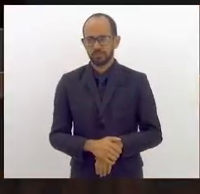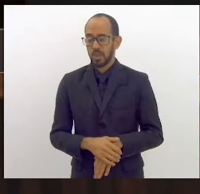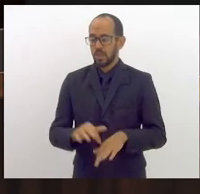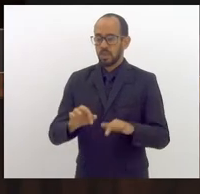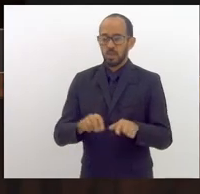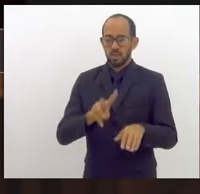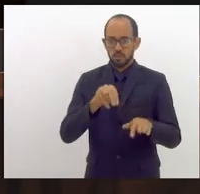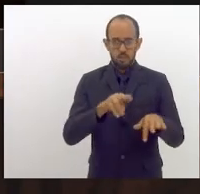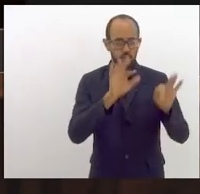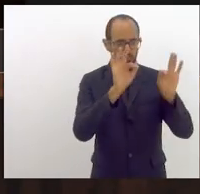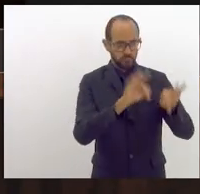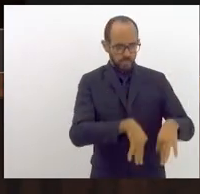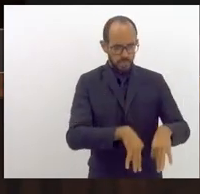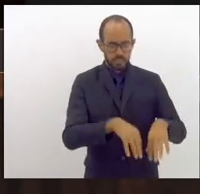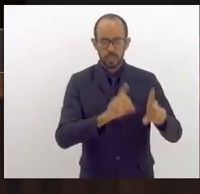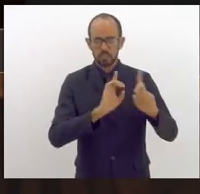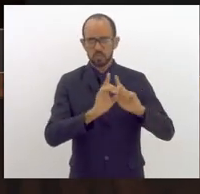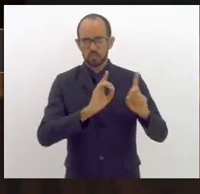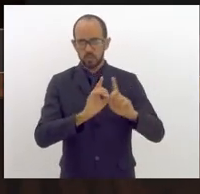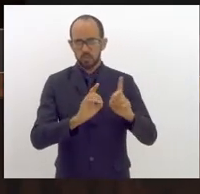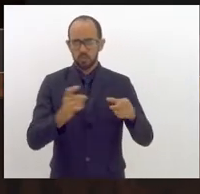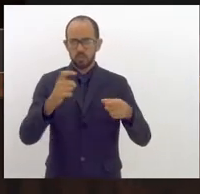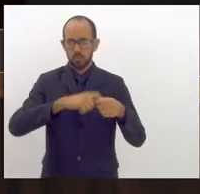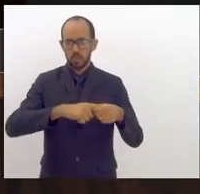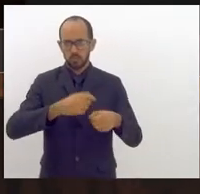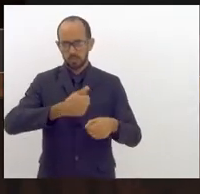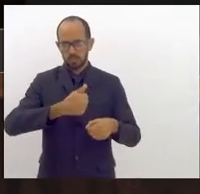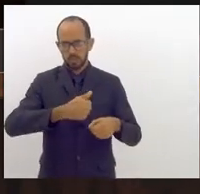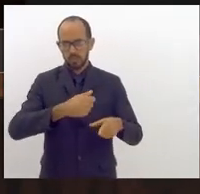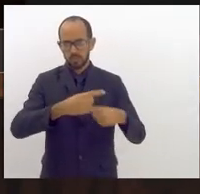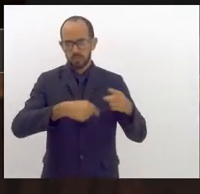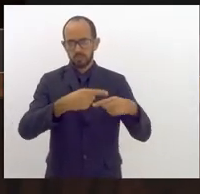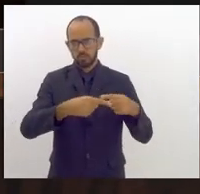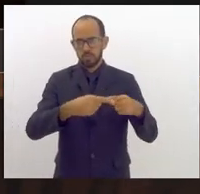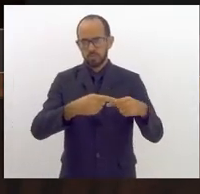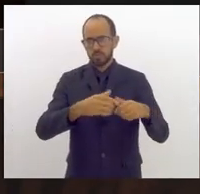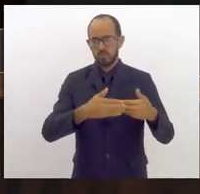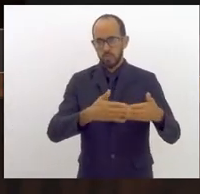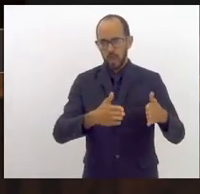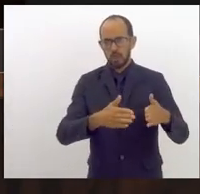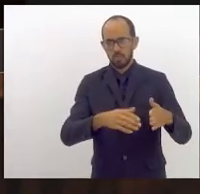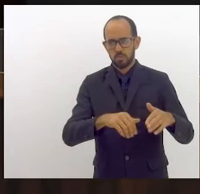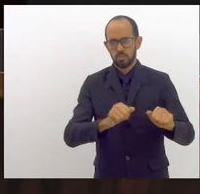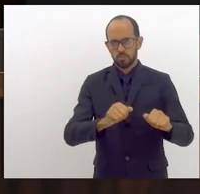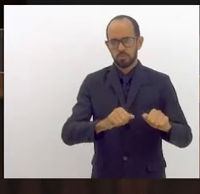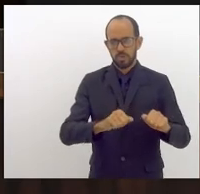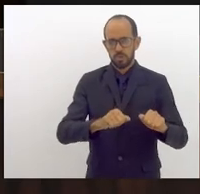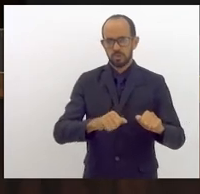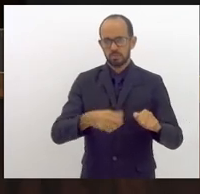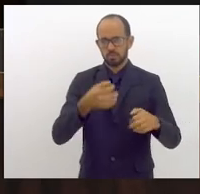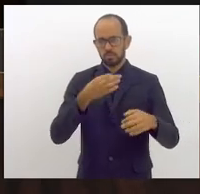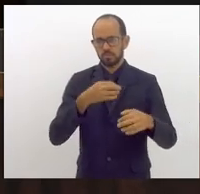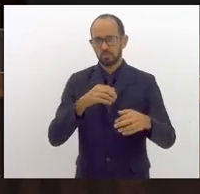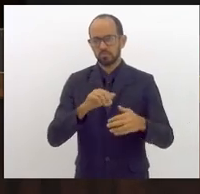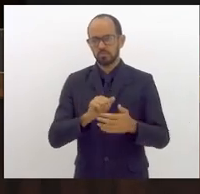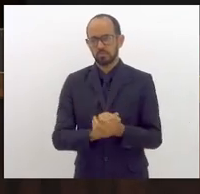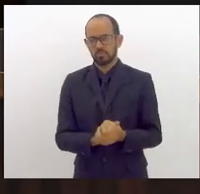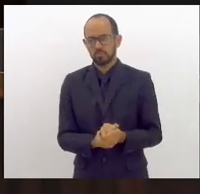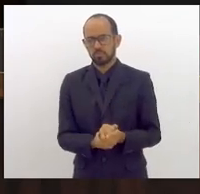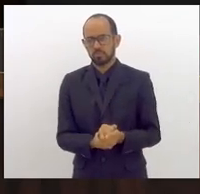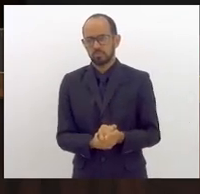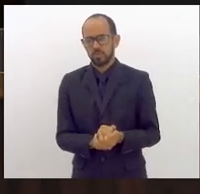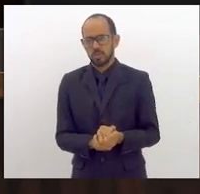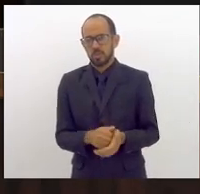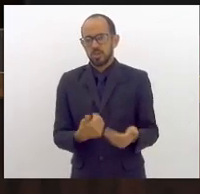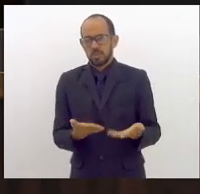vou voltar no primeiro e antes de encerrar os trabalhos aí para as considerações então a presidência